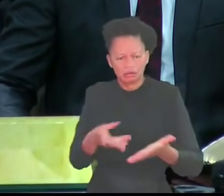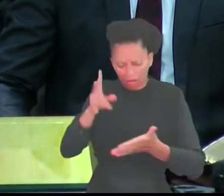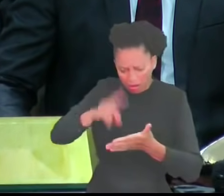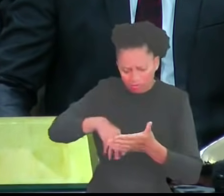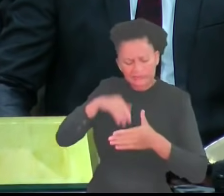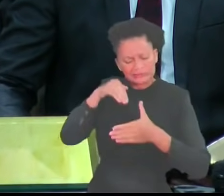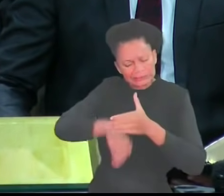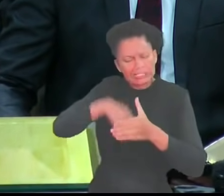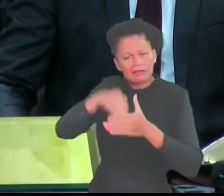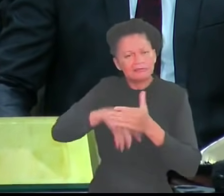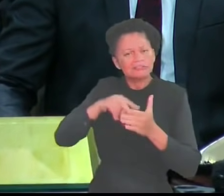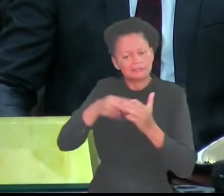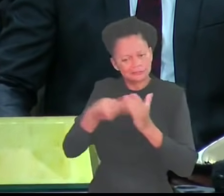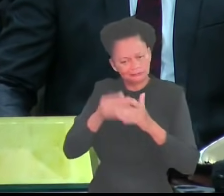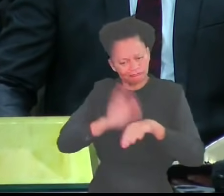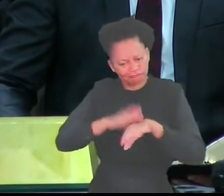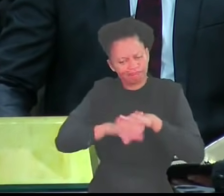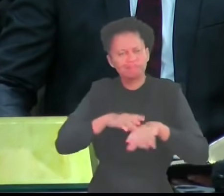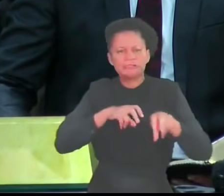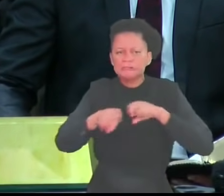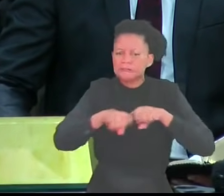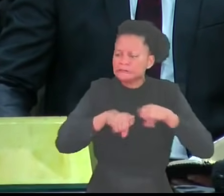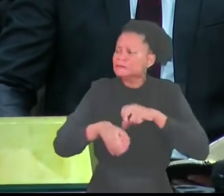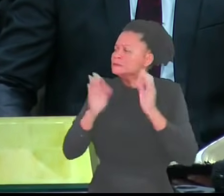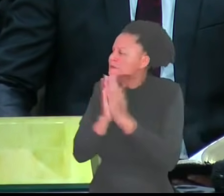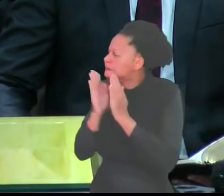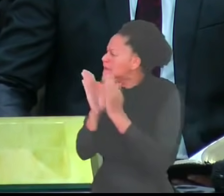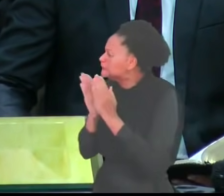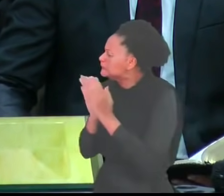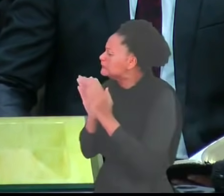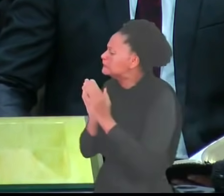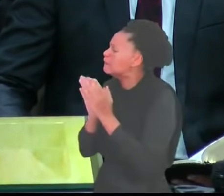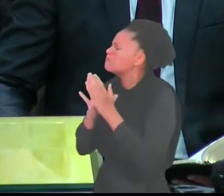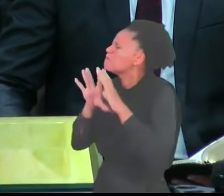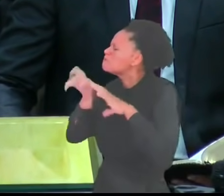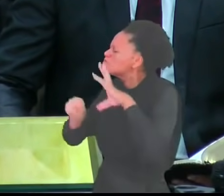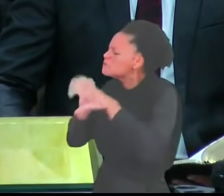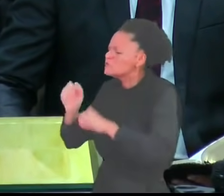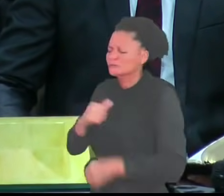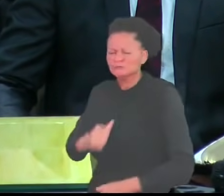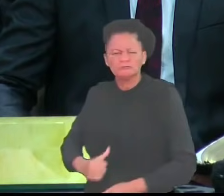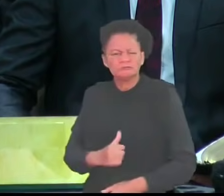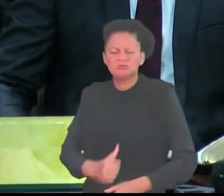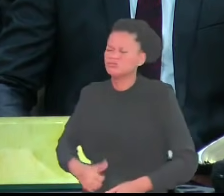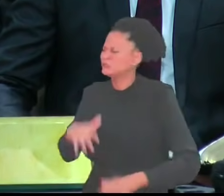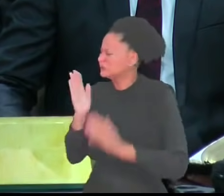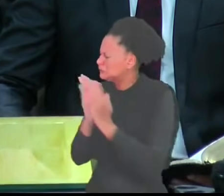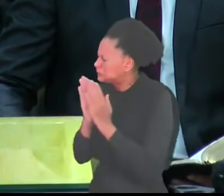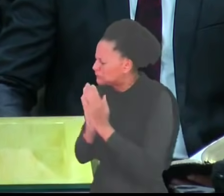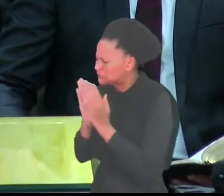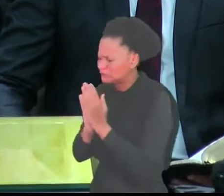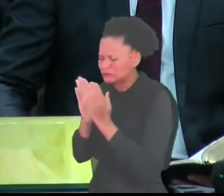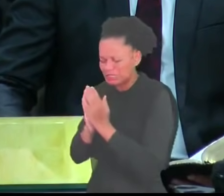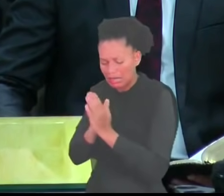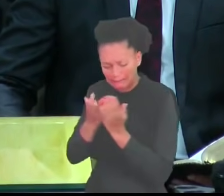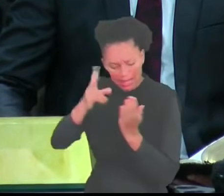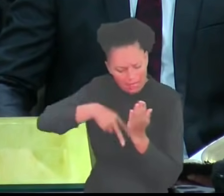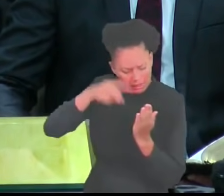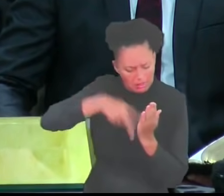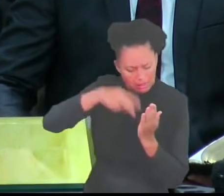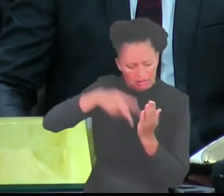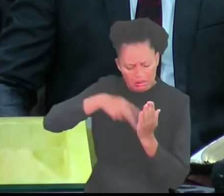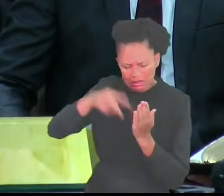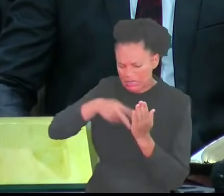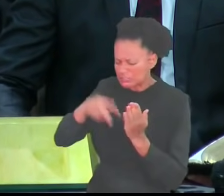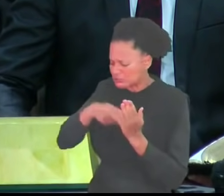cavar. Você tem que cavar na oração. Você tem que cavar no jejum. Você tem que cavar mergulhando nas escrituras. Você